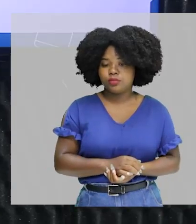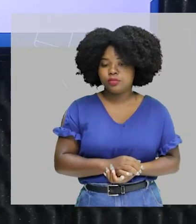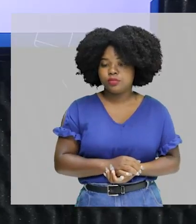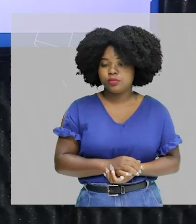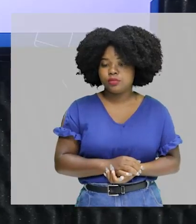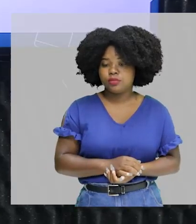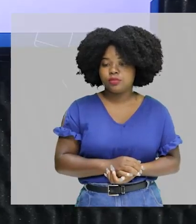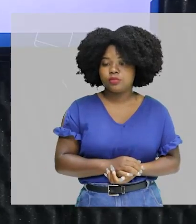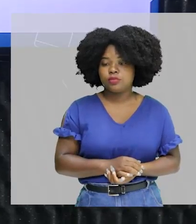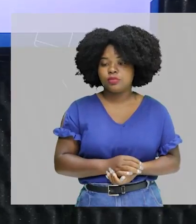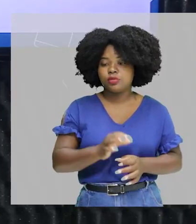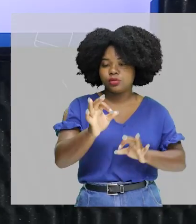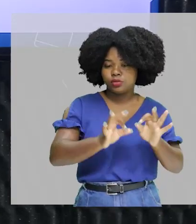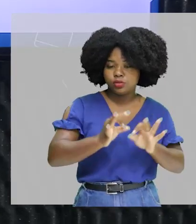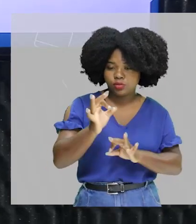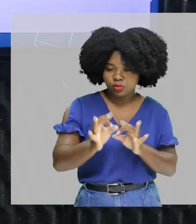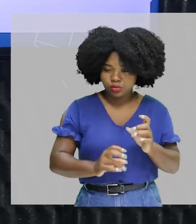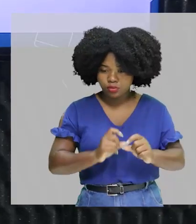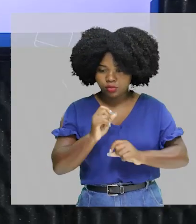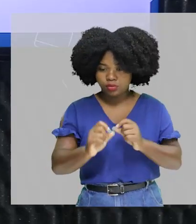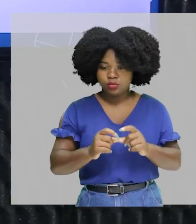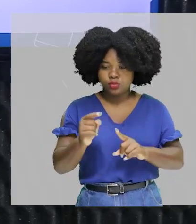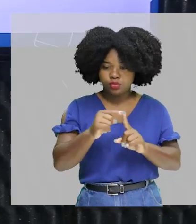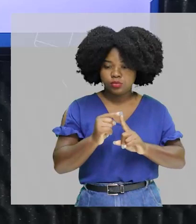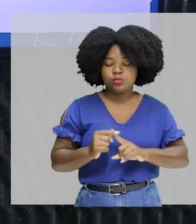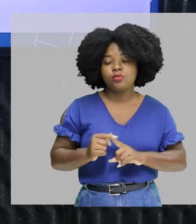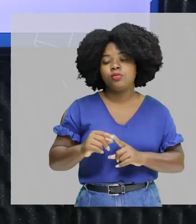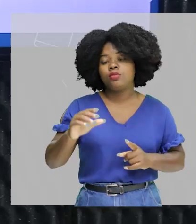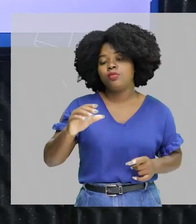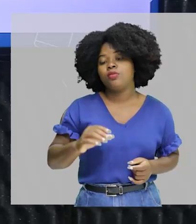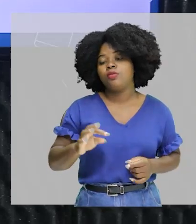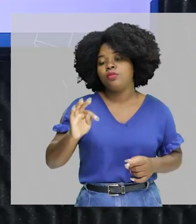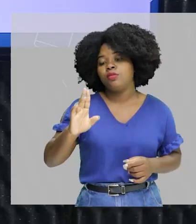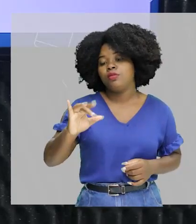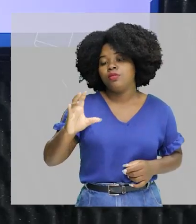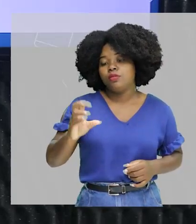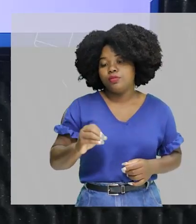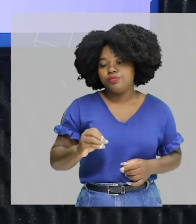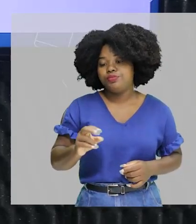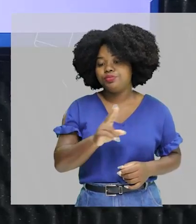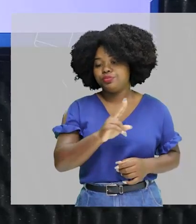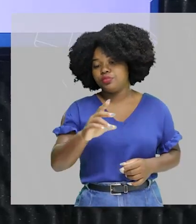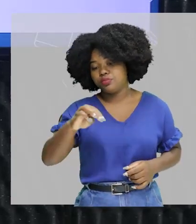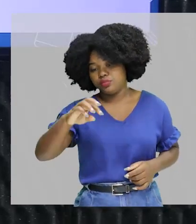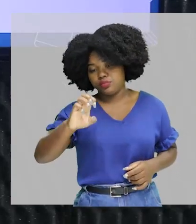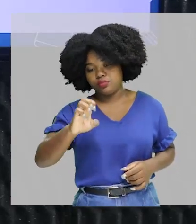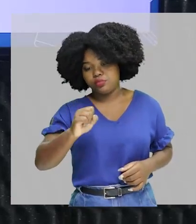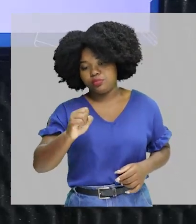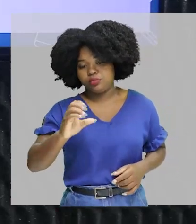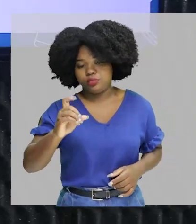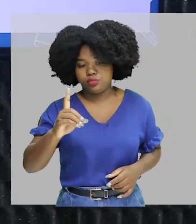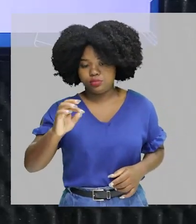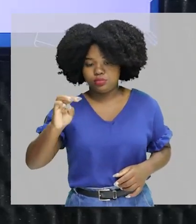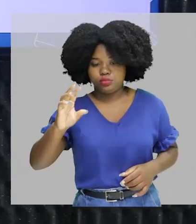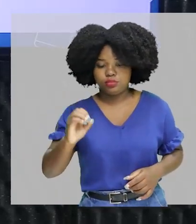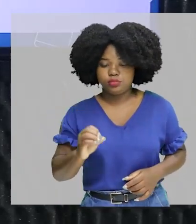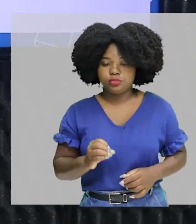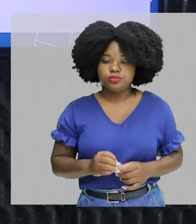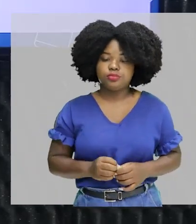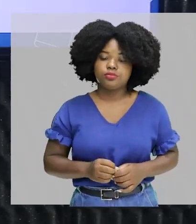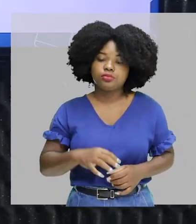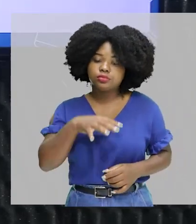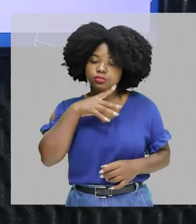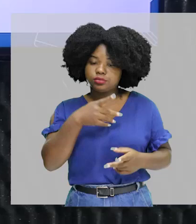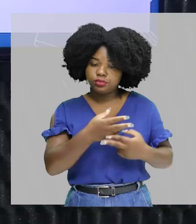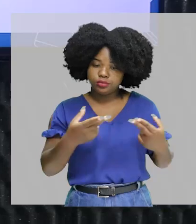formadas exclusivamente por um tipo de tecido embrionário chamado mesoderme. Tá? E são